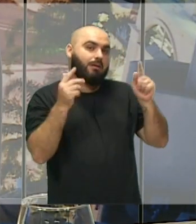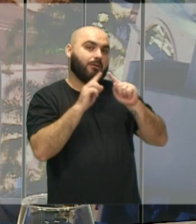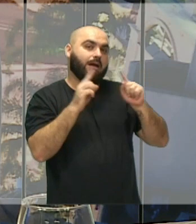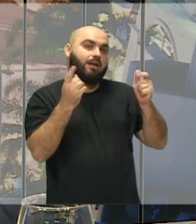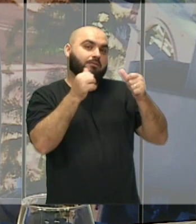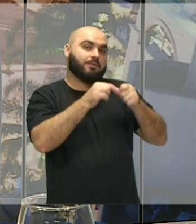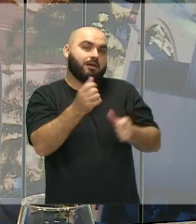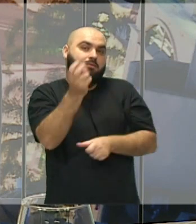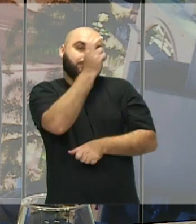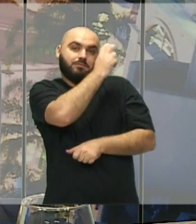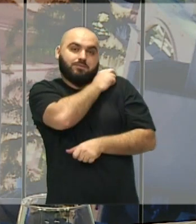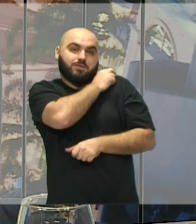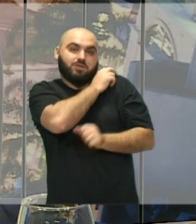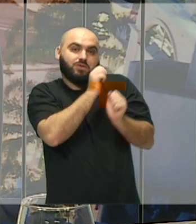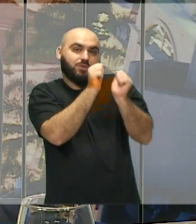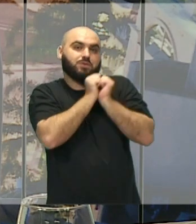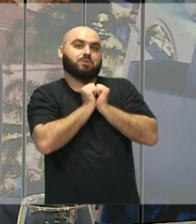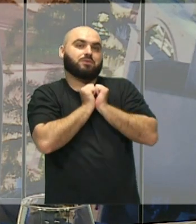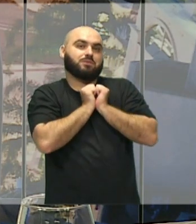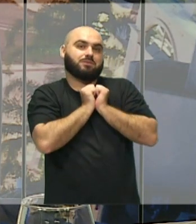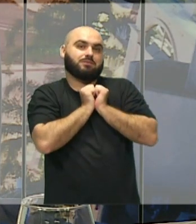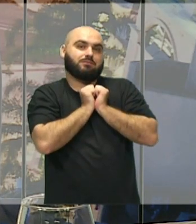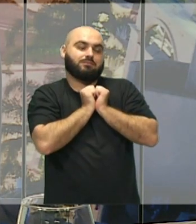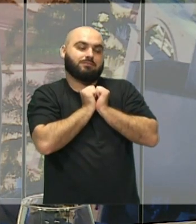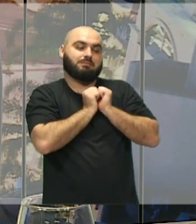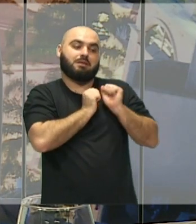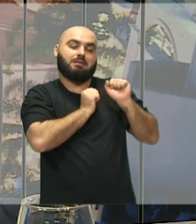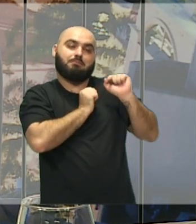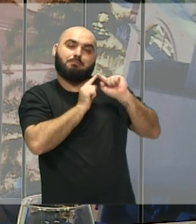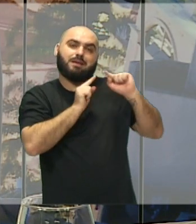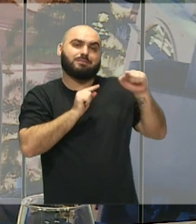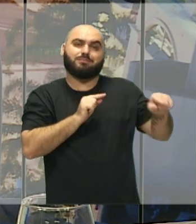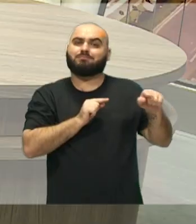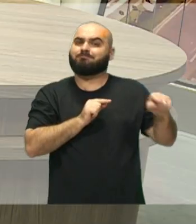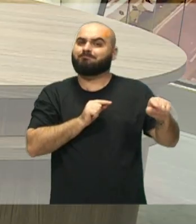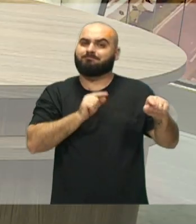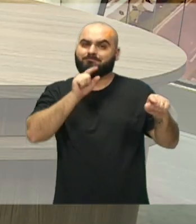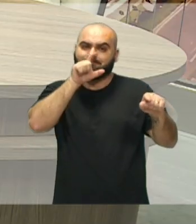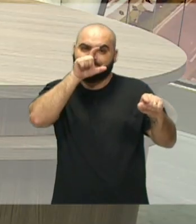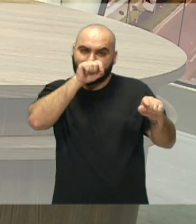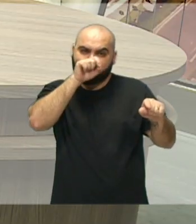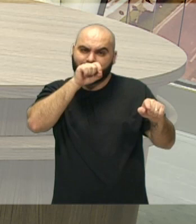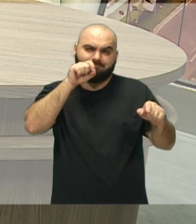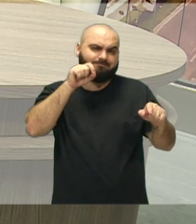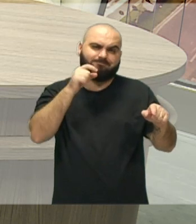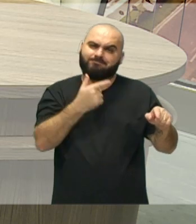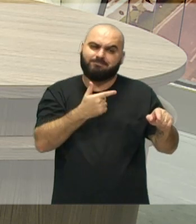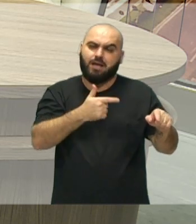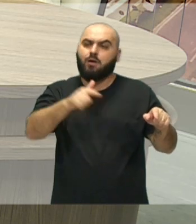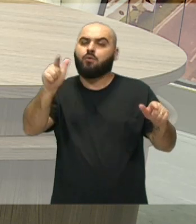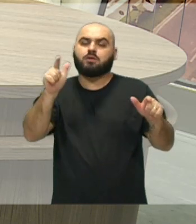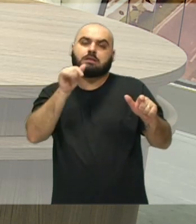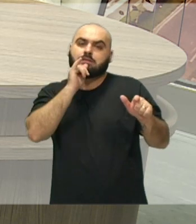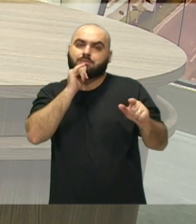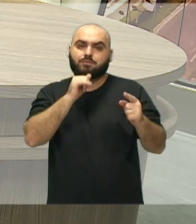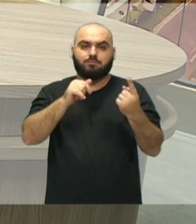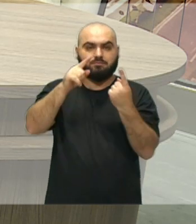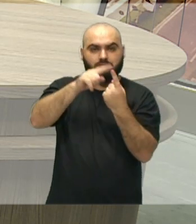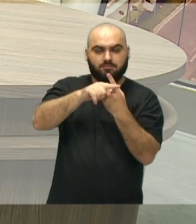isso não supria as necessidades que ela tinha, né? Porque quando ela está com outro da mesma espécie, eles